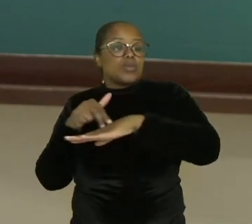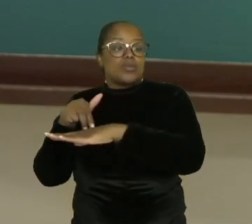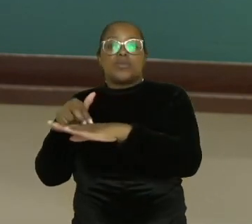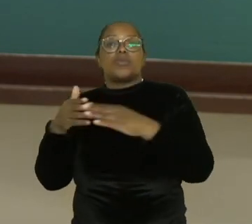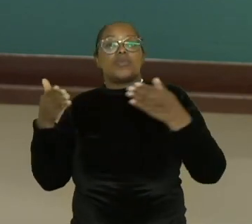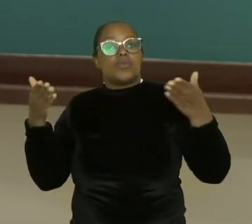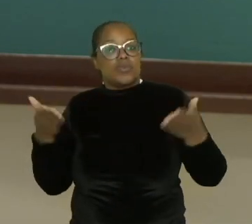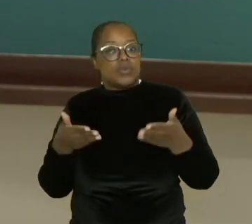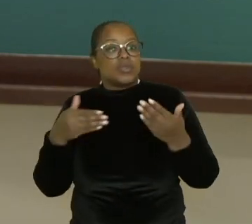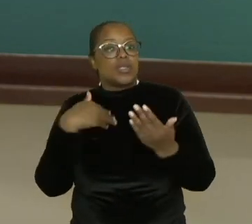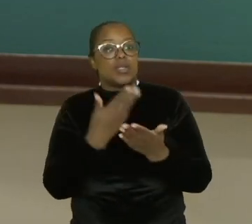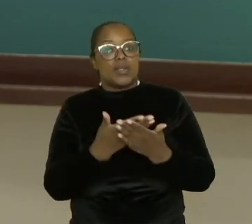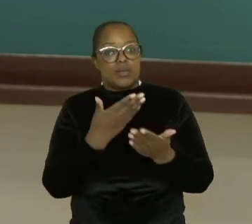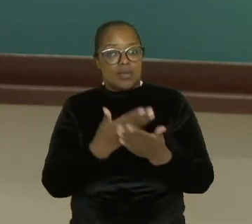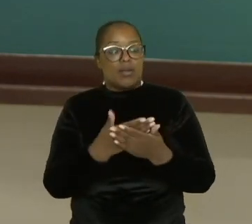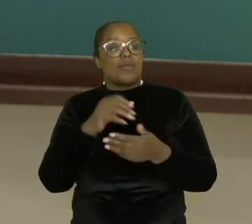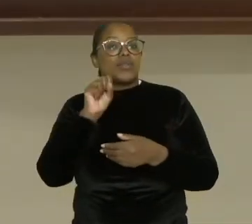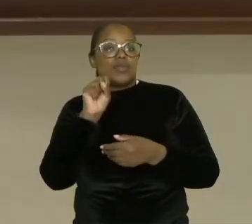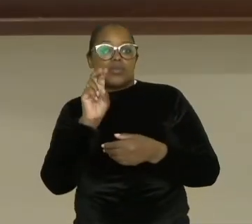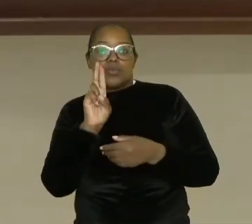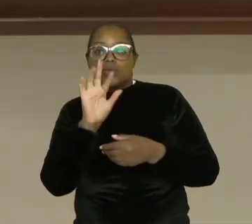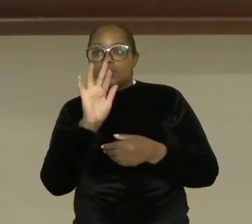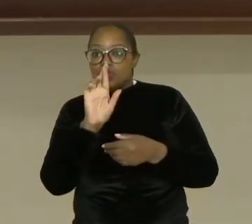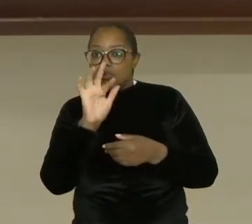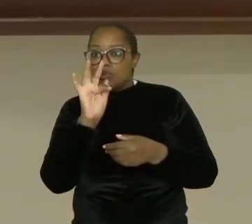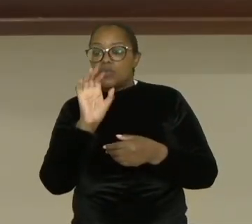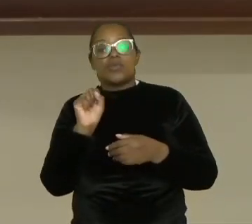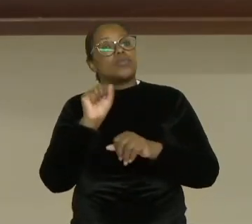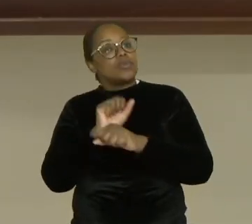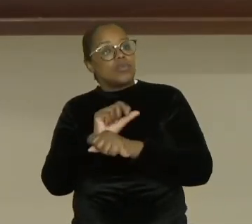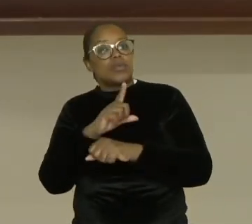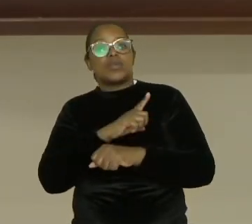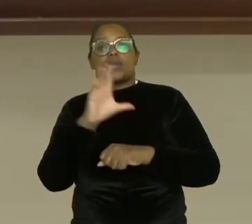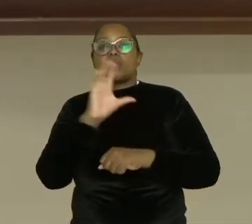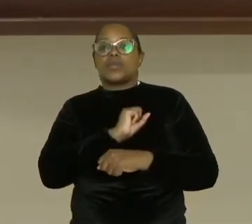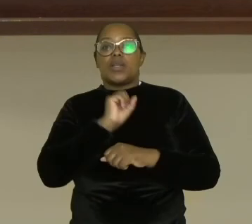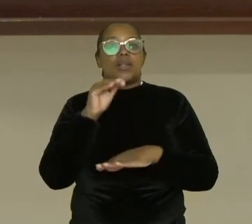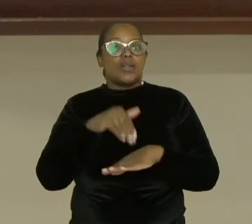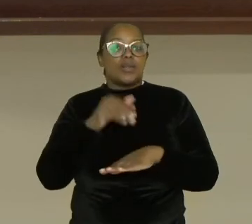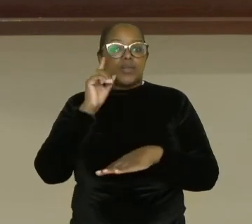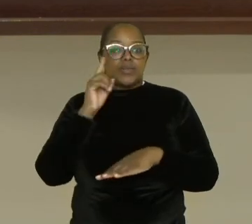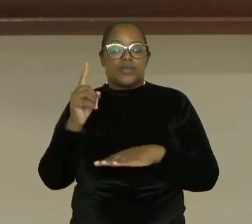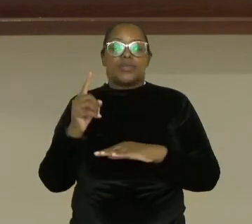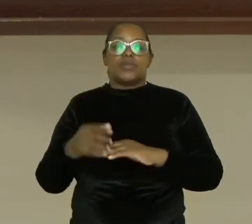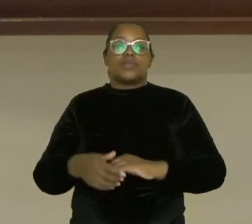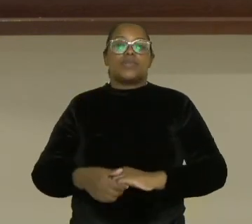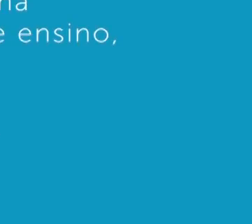nossa foi sobre surf. Eu espero que vocês tenham gostado e até breve.